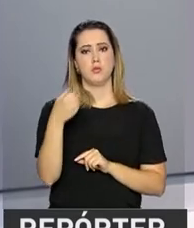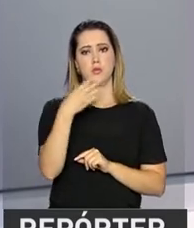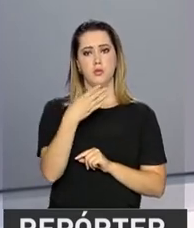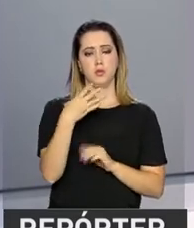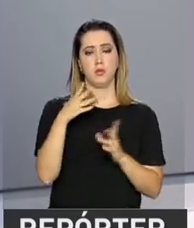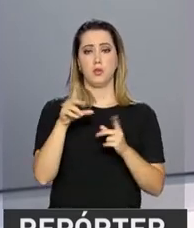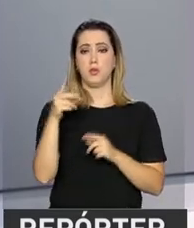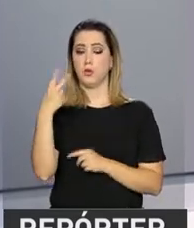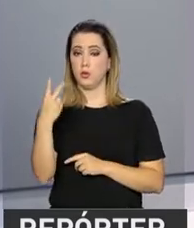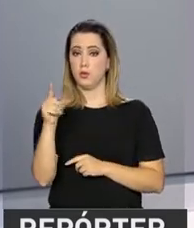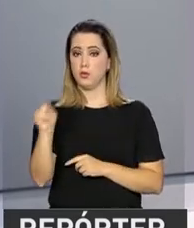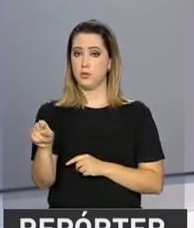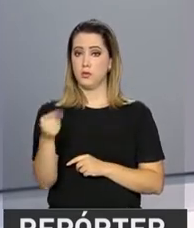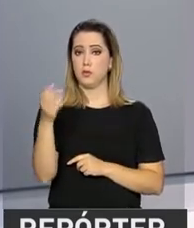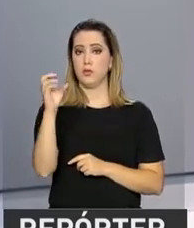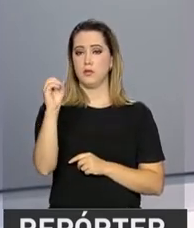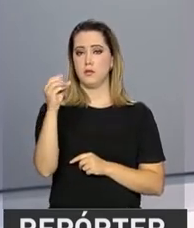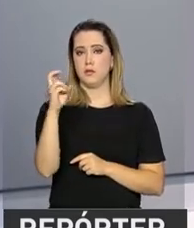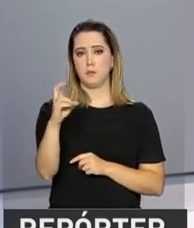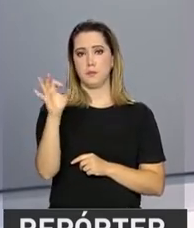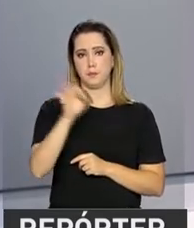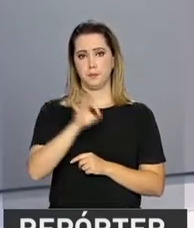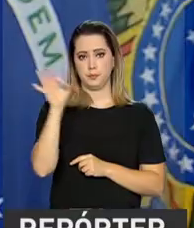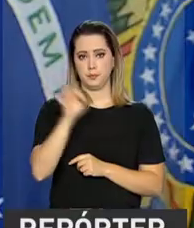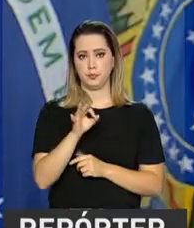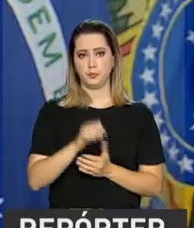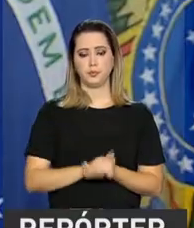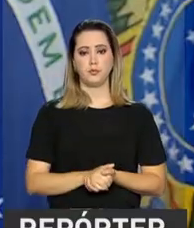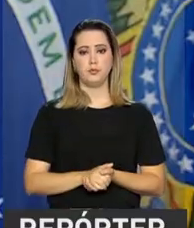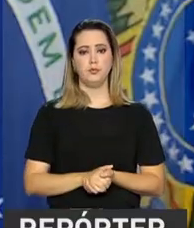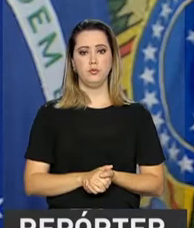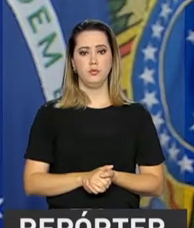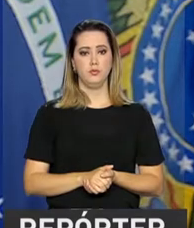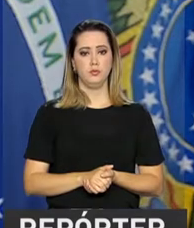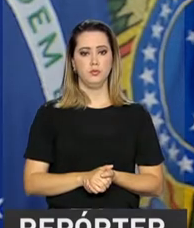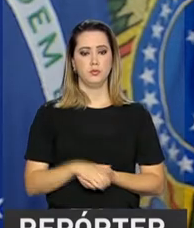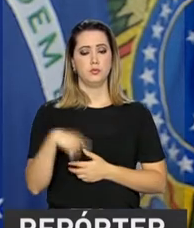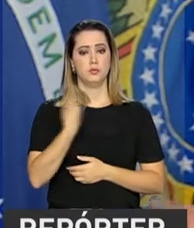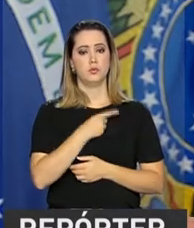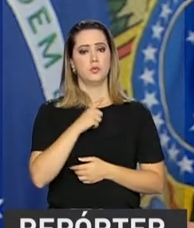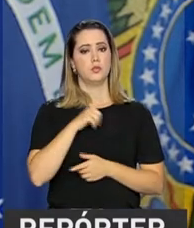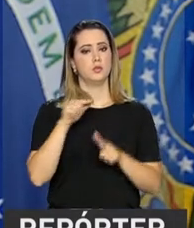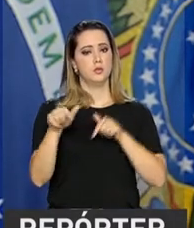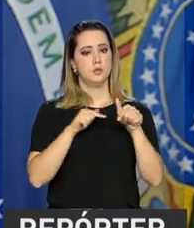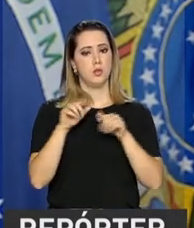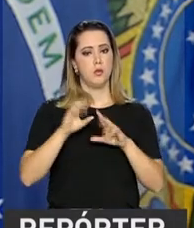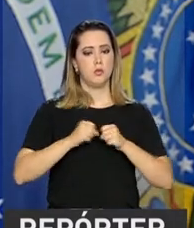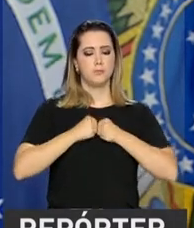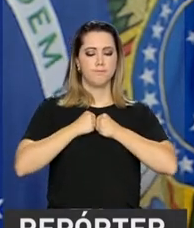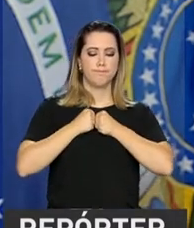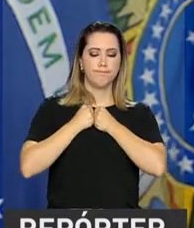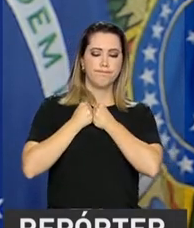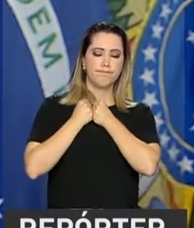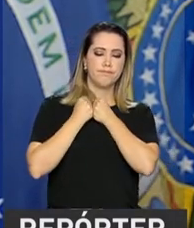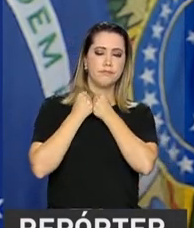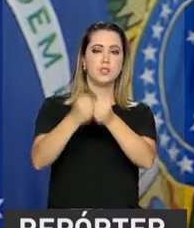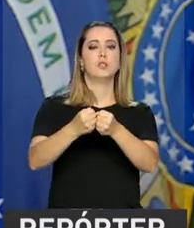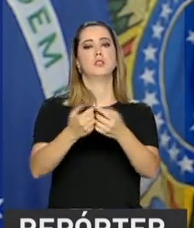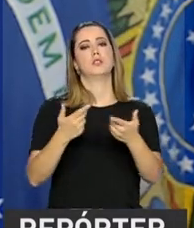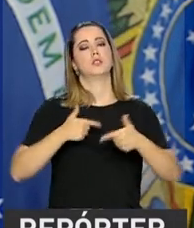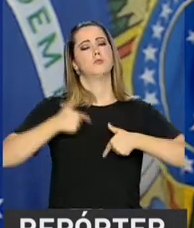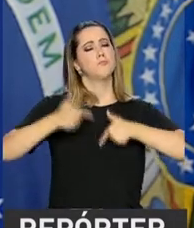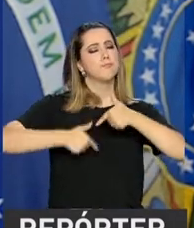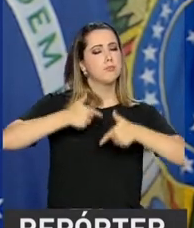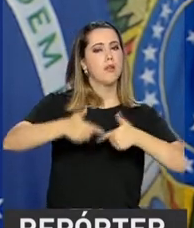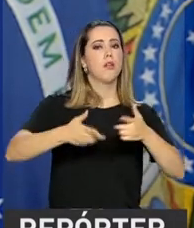para 2,05 por cento nós temos trabalhado incansavelmente não é pela redução